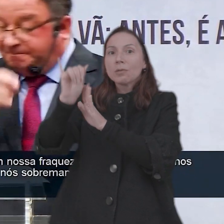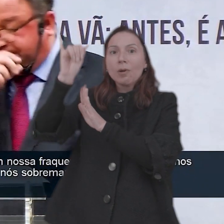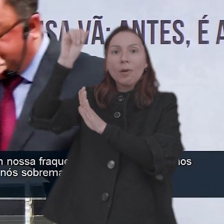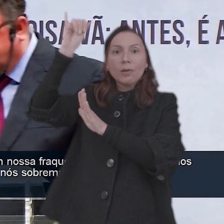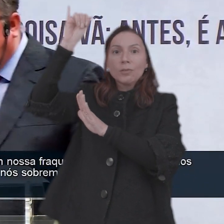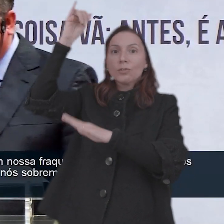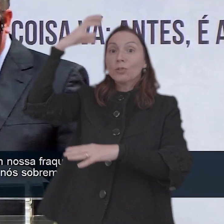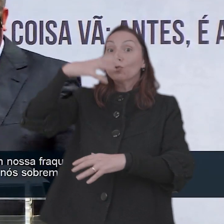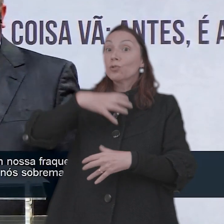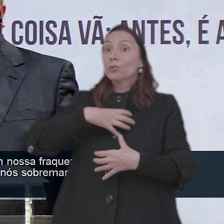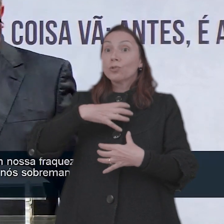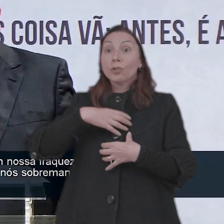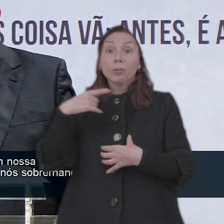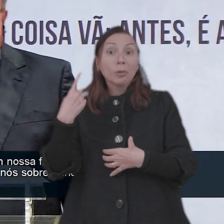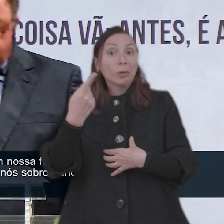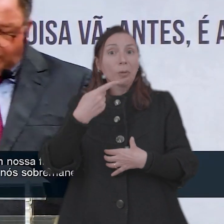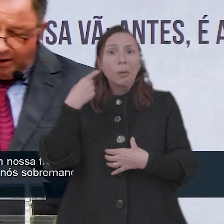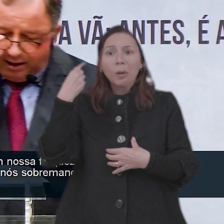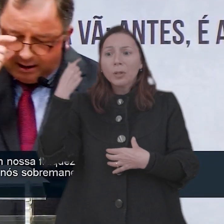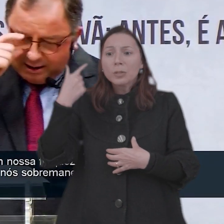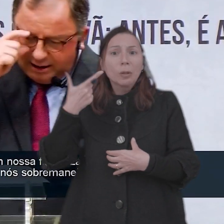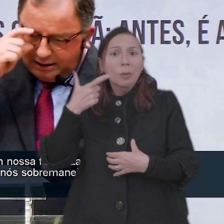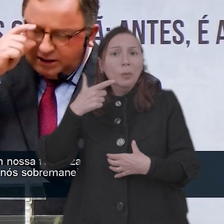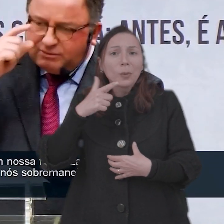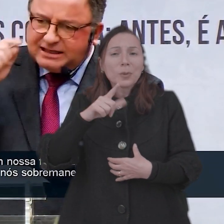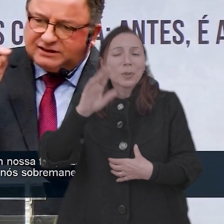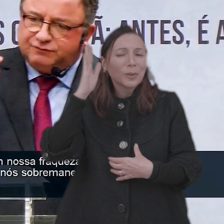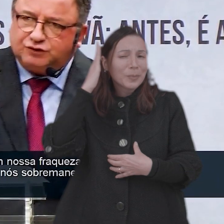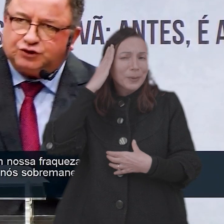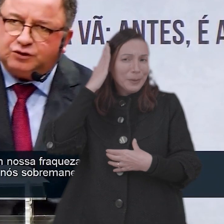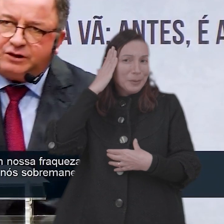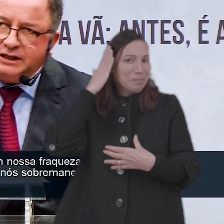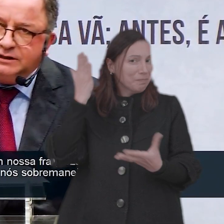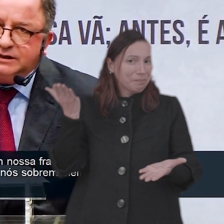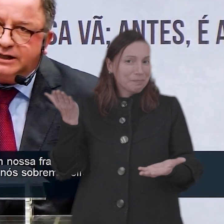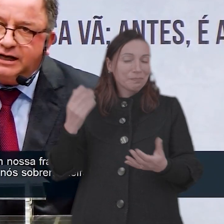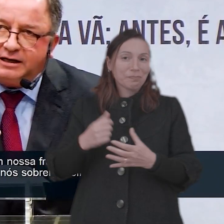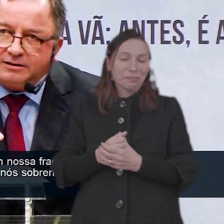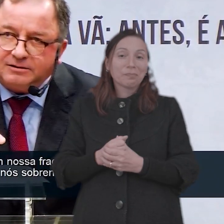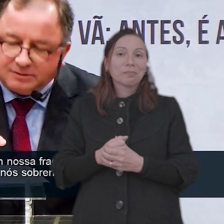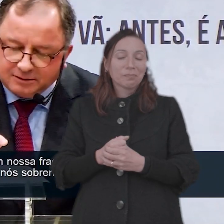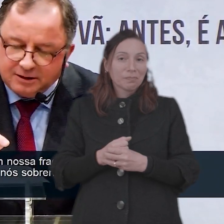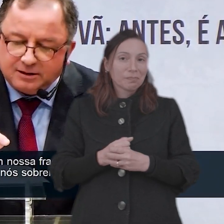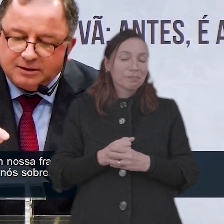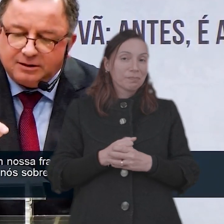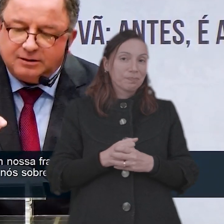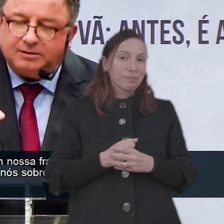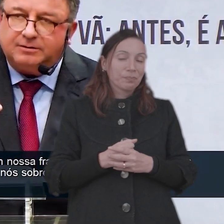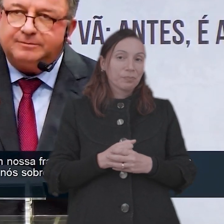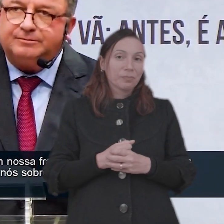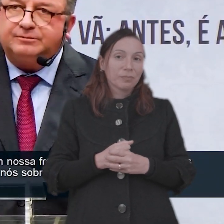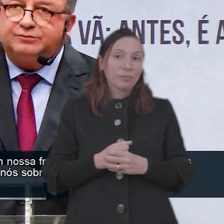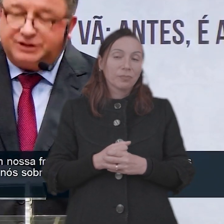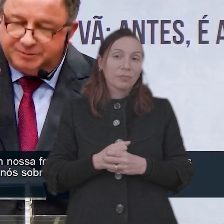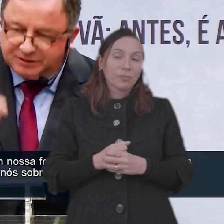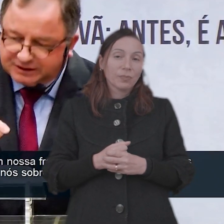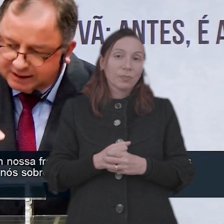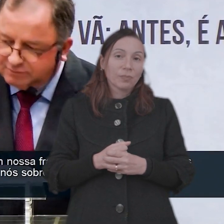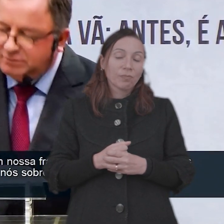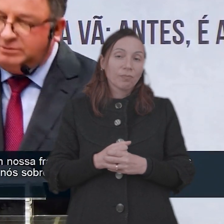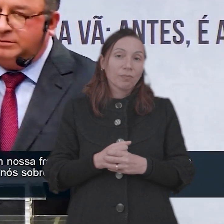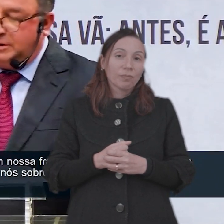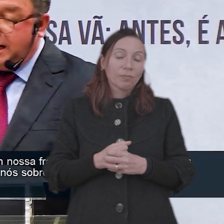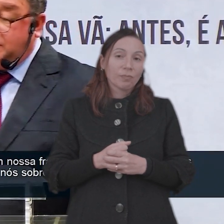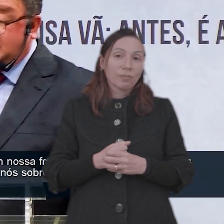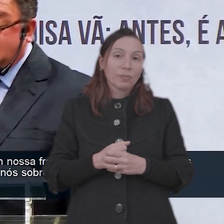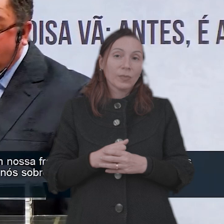Inexprimíveis. Presta atenção que uma das funções aqui do Espírito